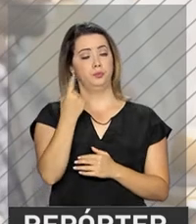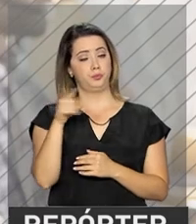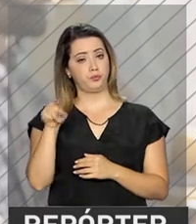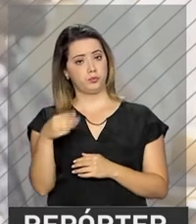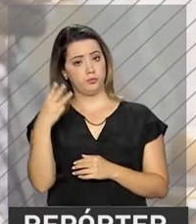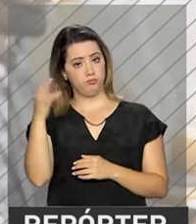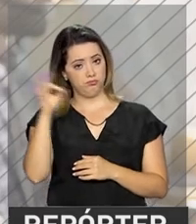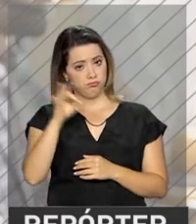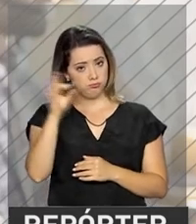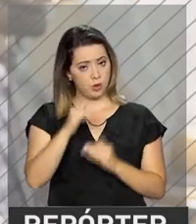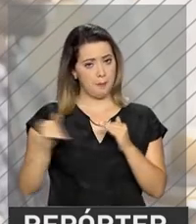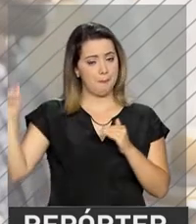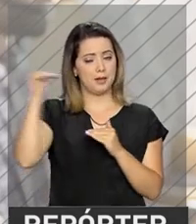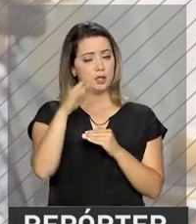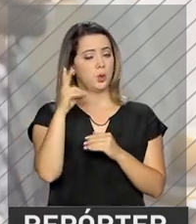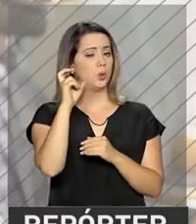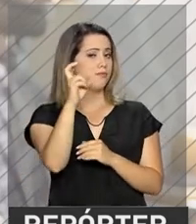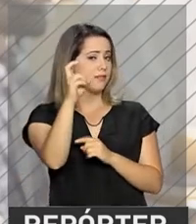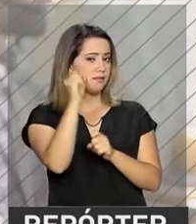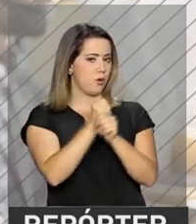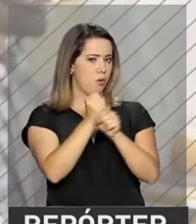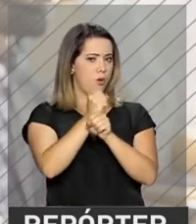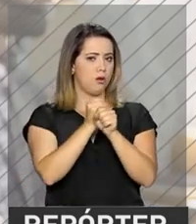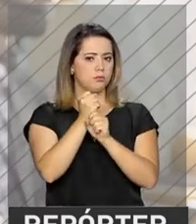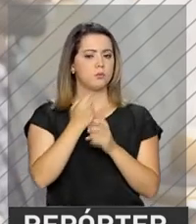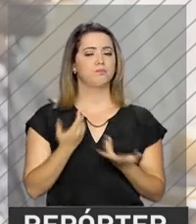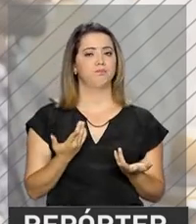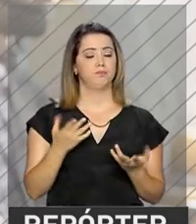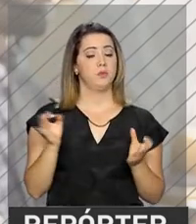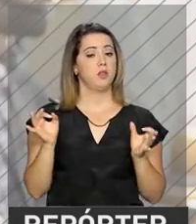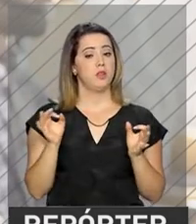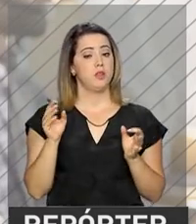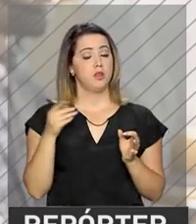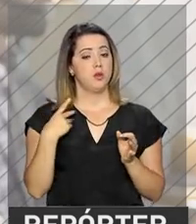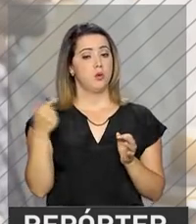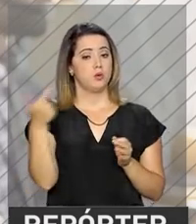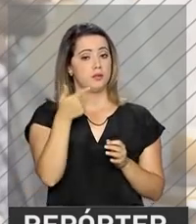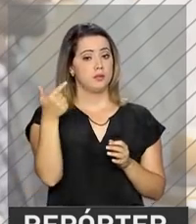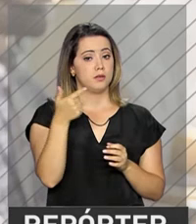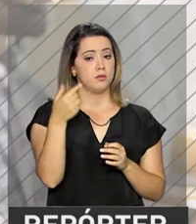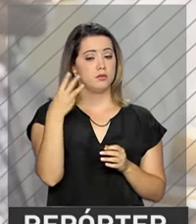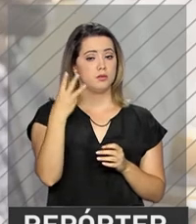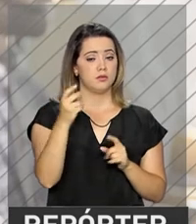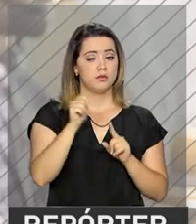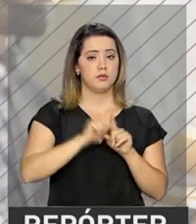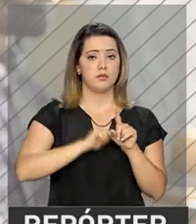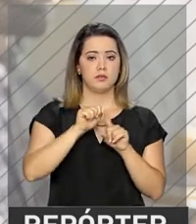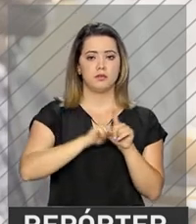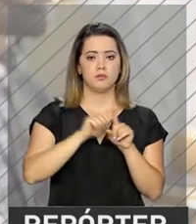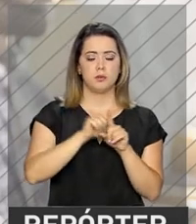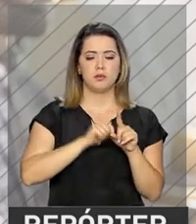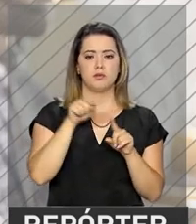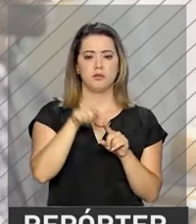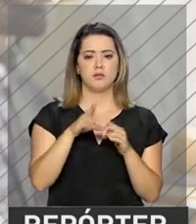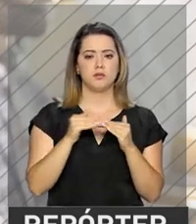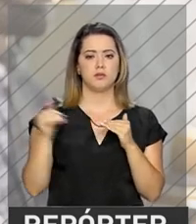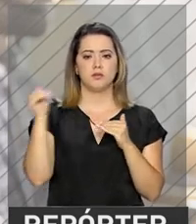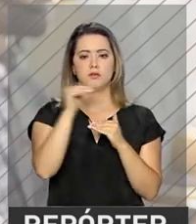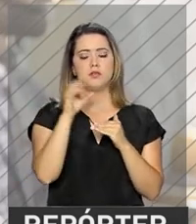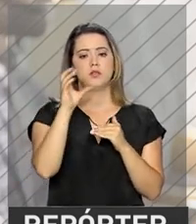para o mês de junho nos últimos cinco anos o setor encerrou o segundo trimestre de 2007 com alta de